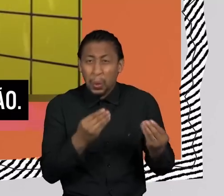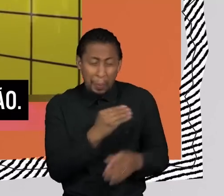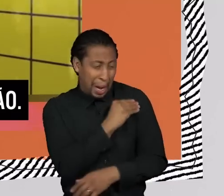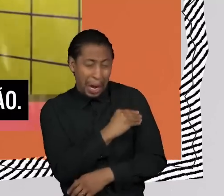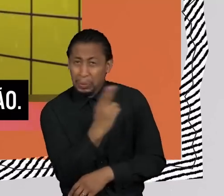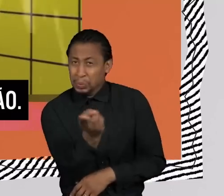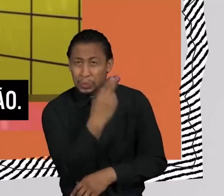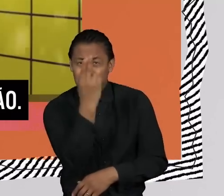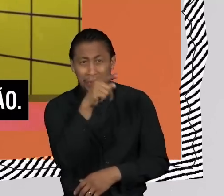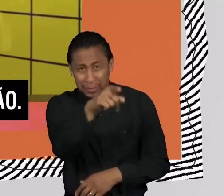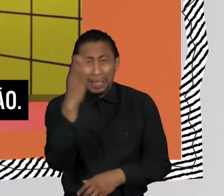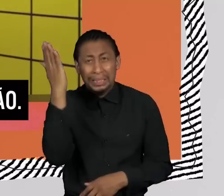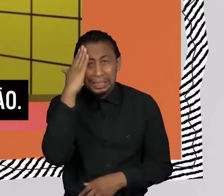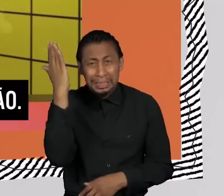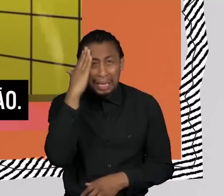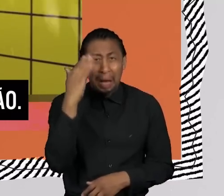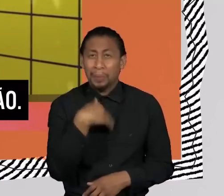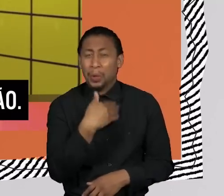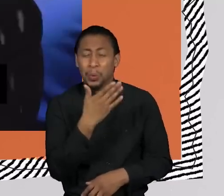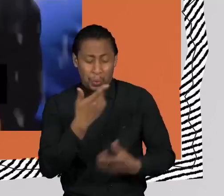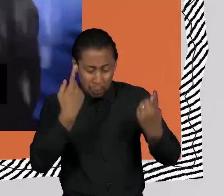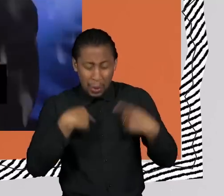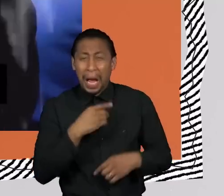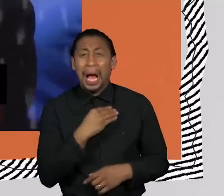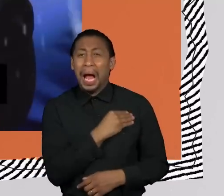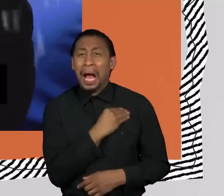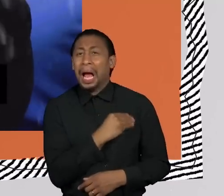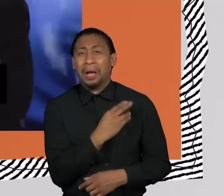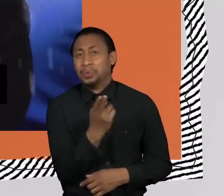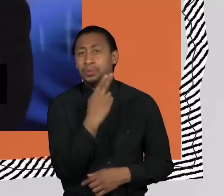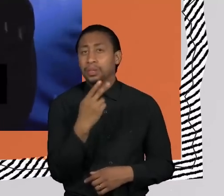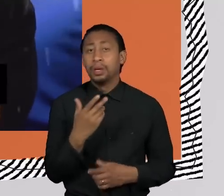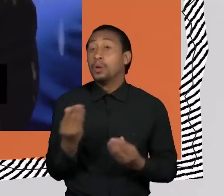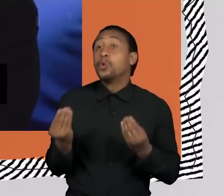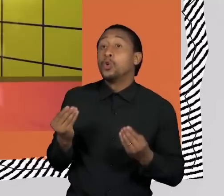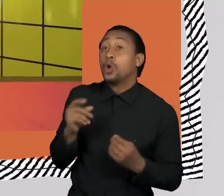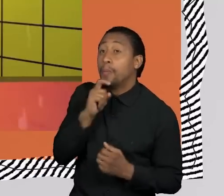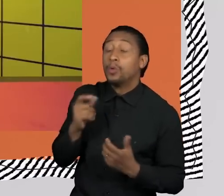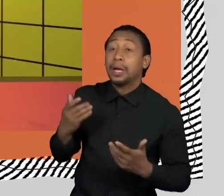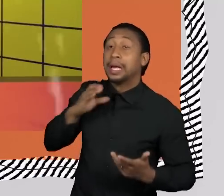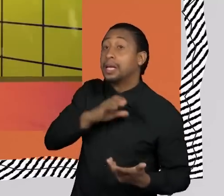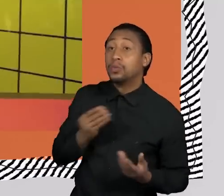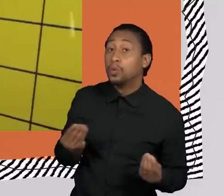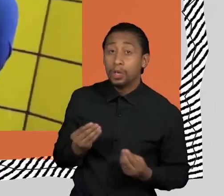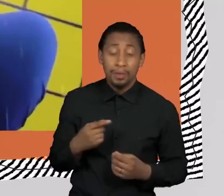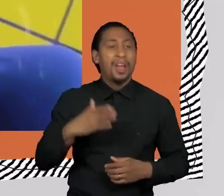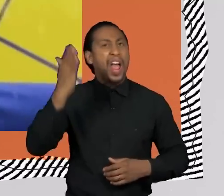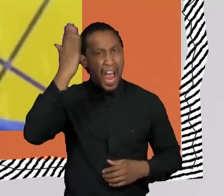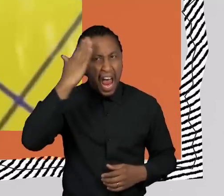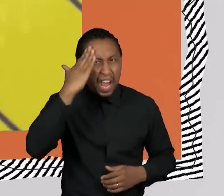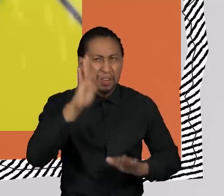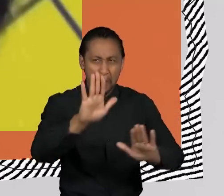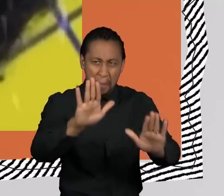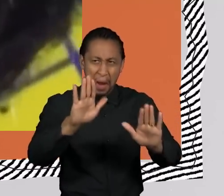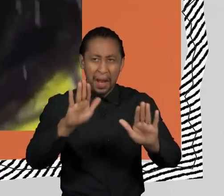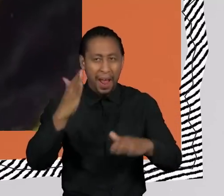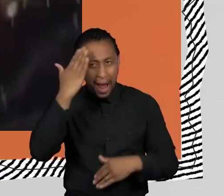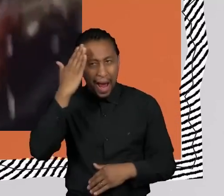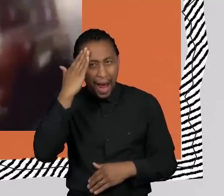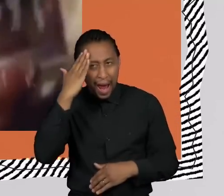Você sabe que eu sou sujo com álcool, produção. Então como é que você vai se aquecer, Gil? Eu sei.